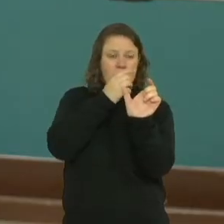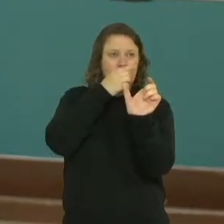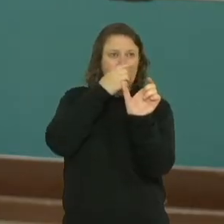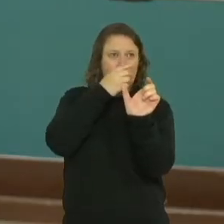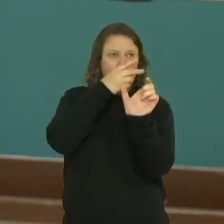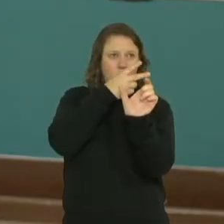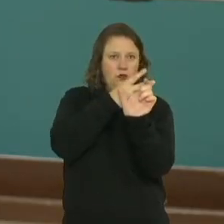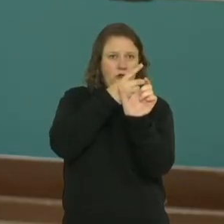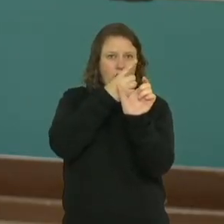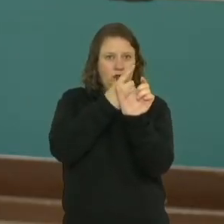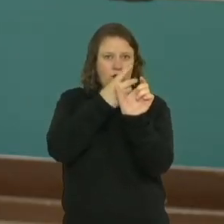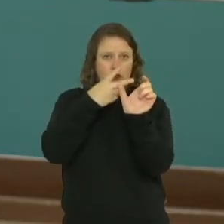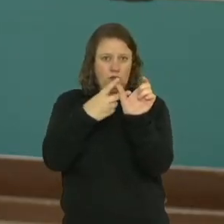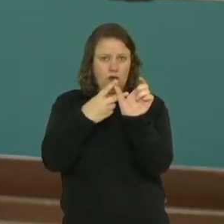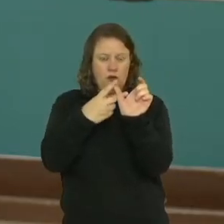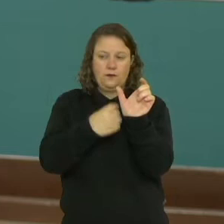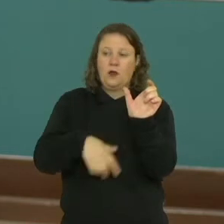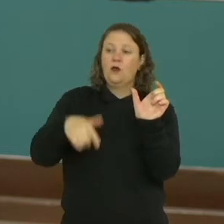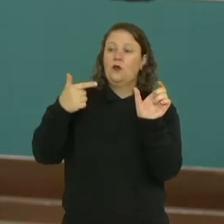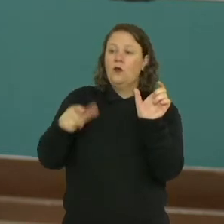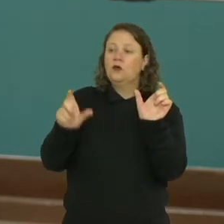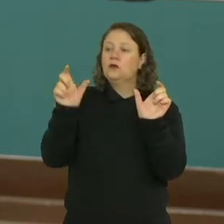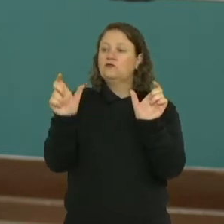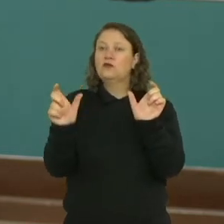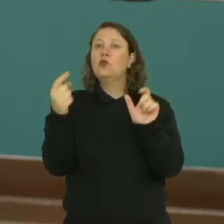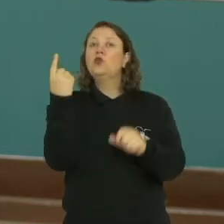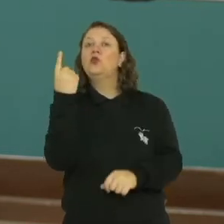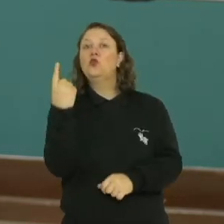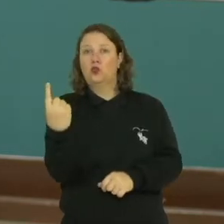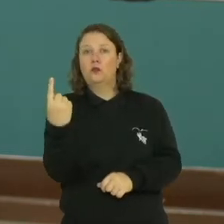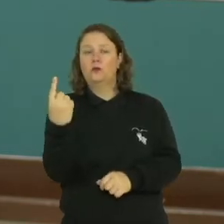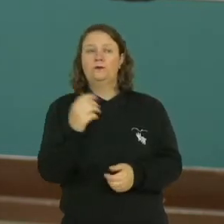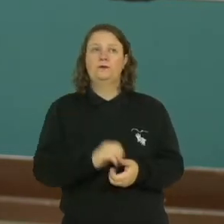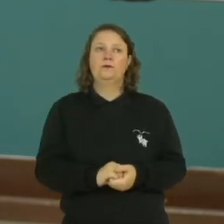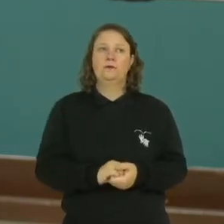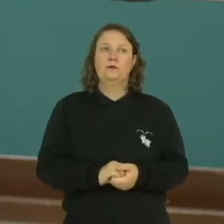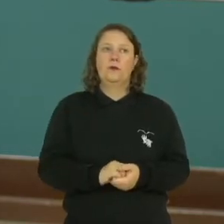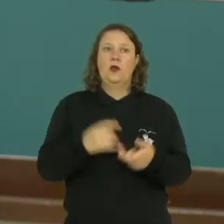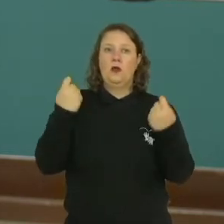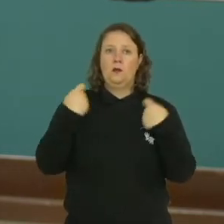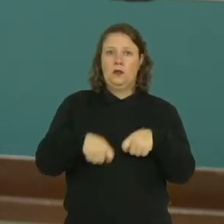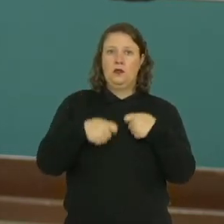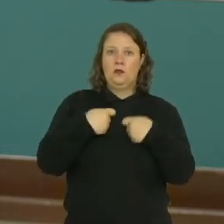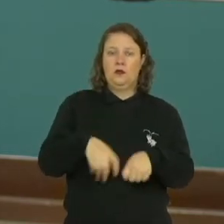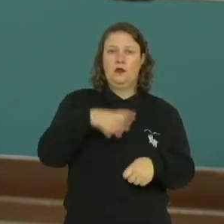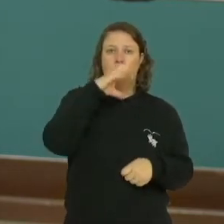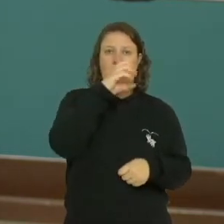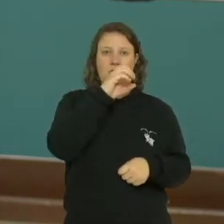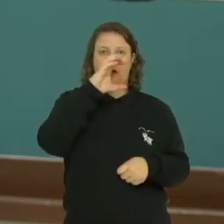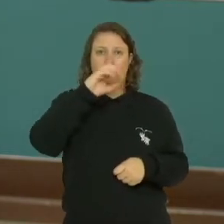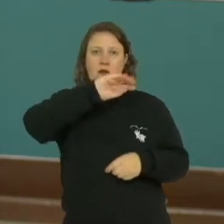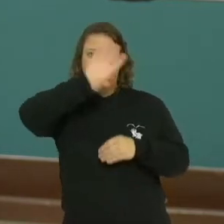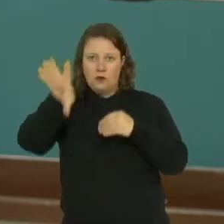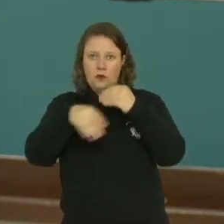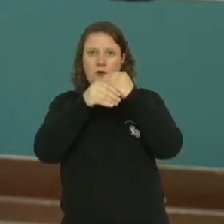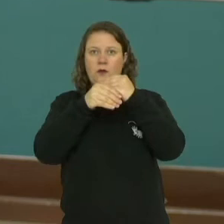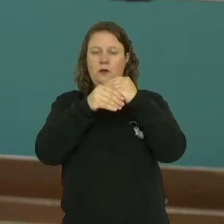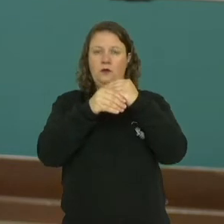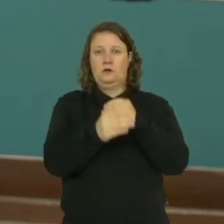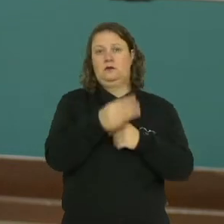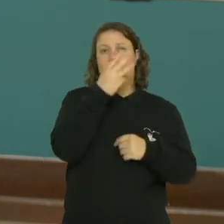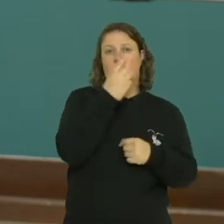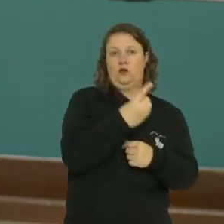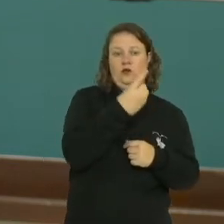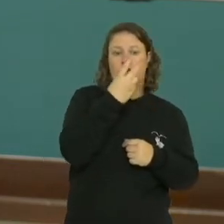só tinha 1, então esse também tem que ter 3 casas decimais. Então, precisei acrescentar 2 zeros para que ele tenha 3 casas